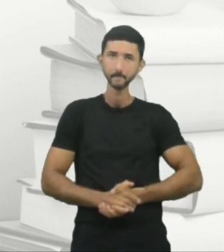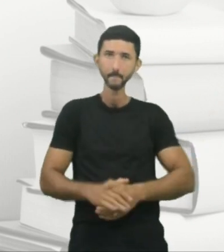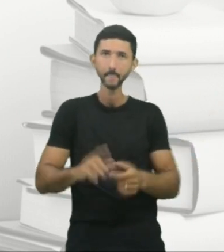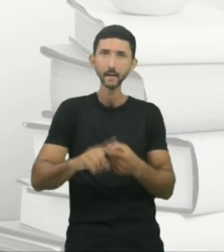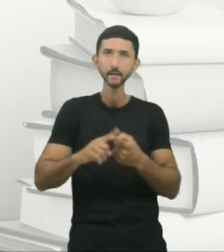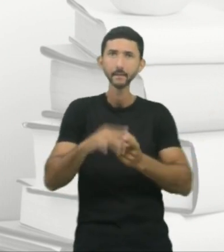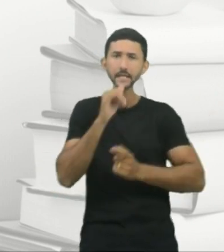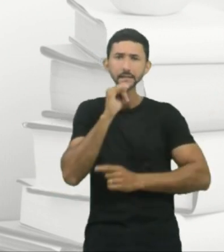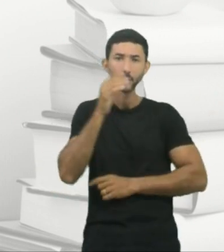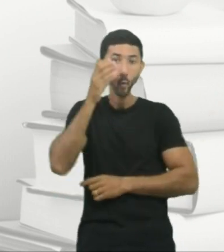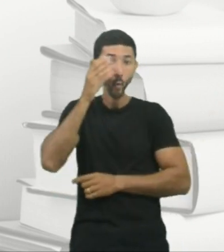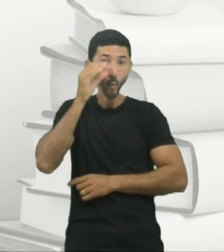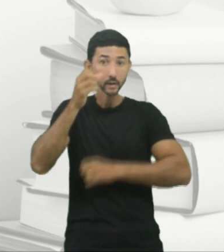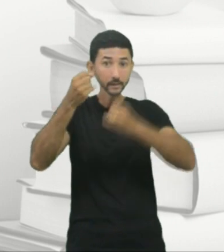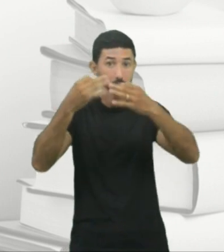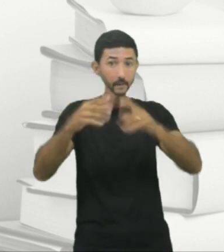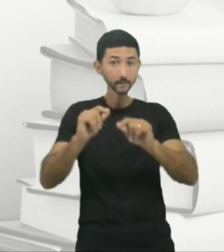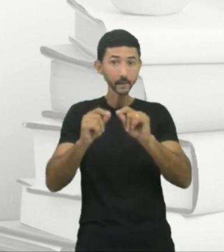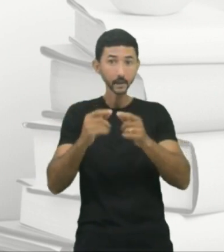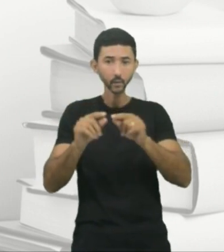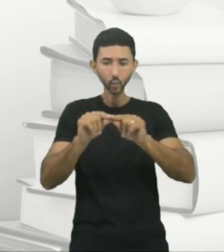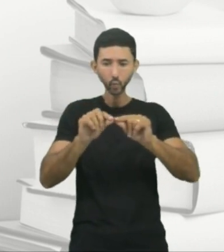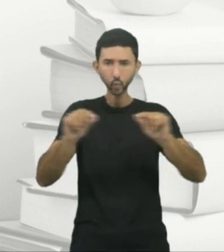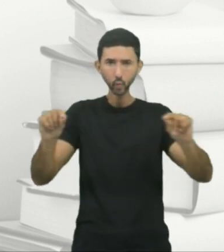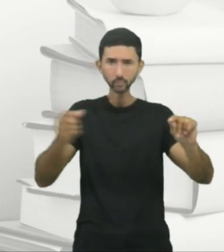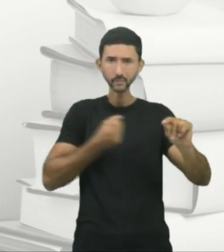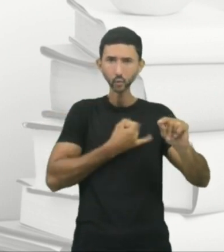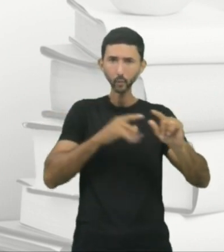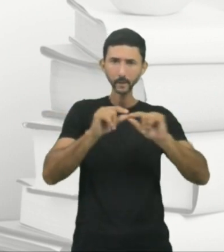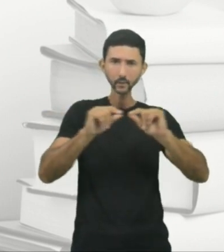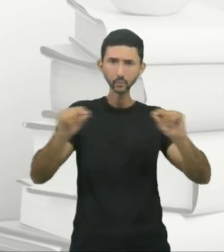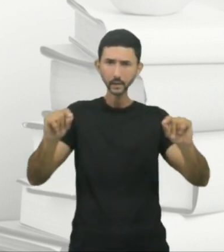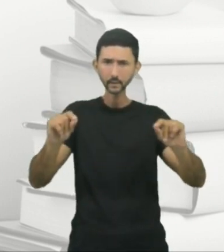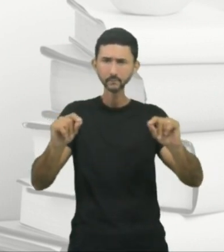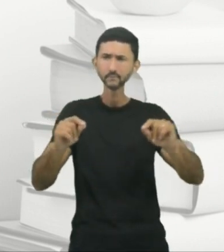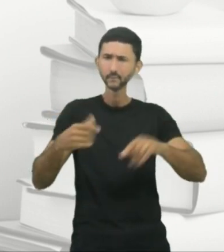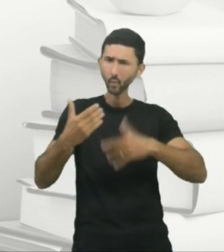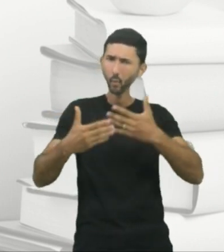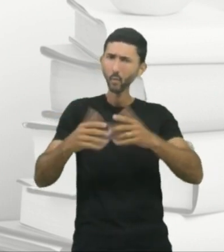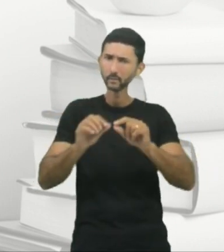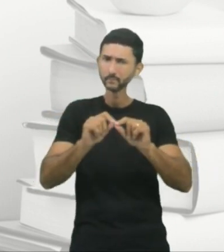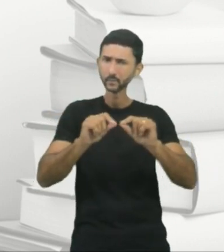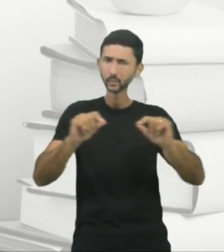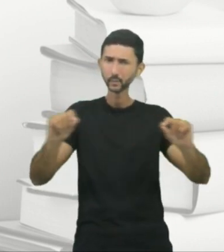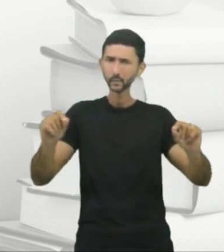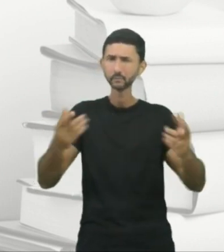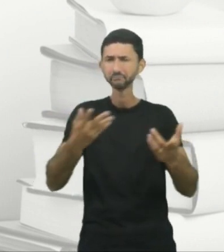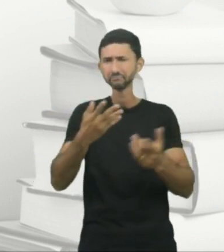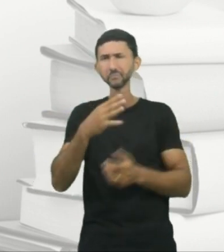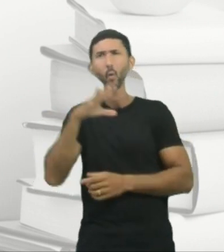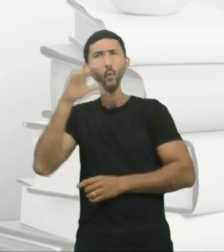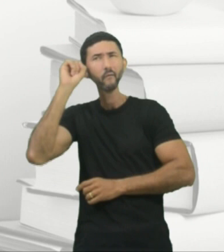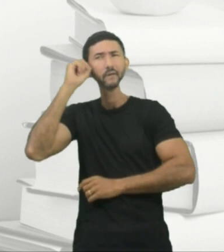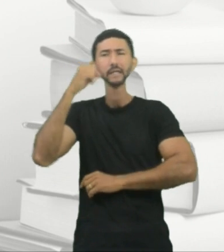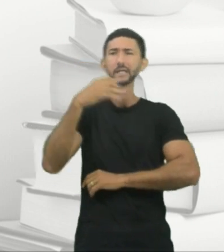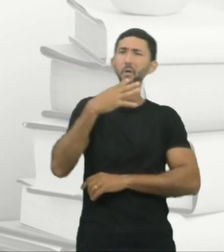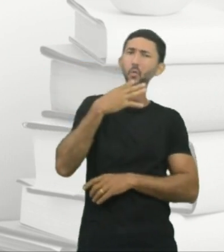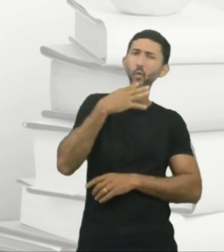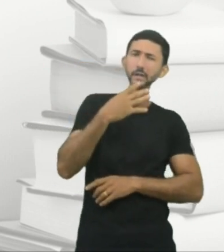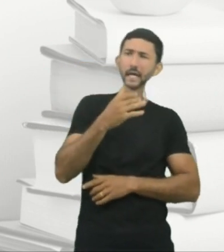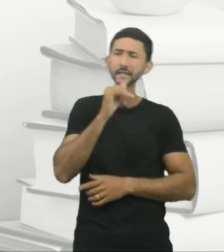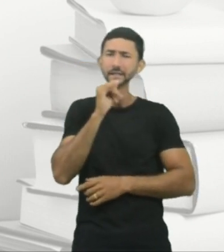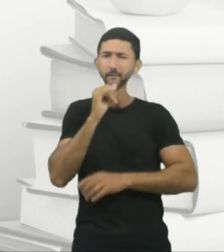Inclusive, tem uma curiosidade para falar sobre a reta numérica que é muito popular. Eu não sei se vocês já ouviram